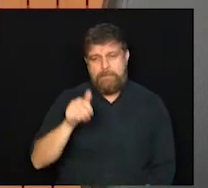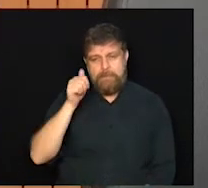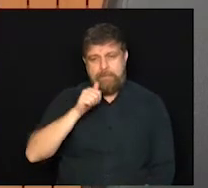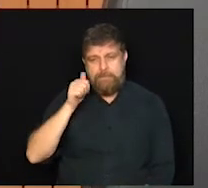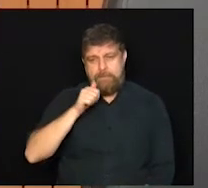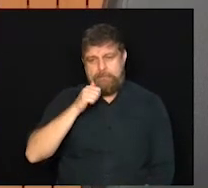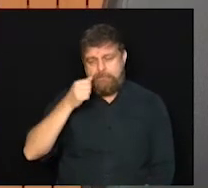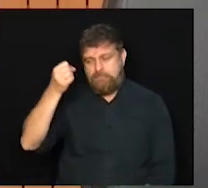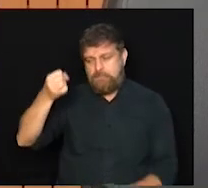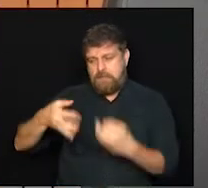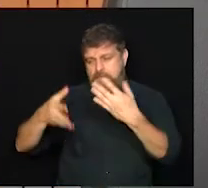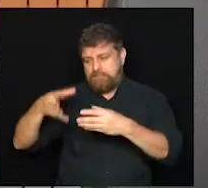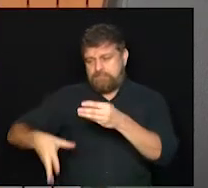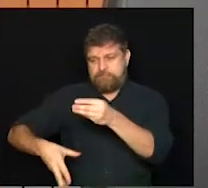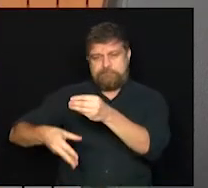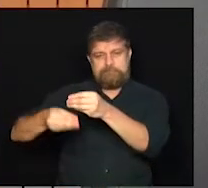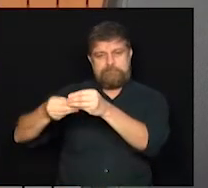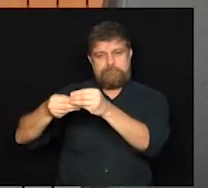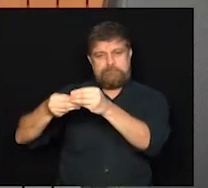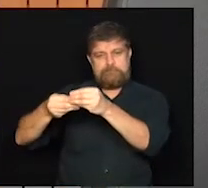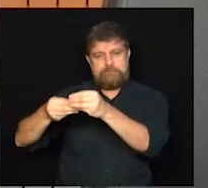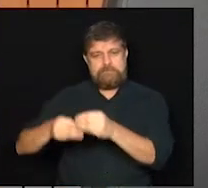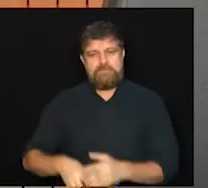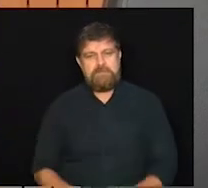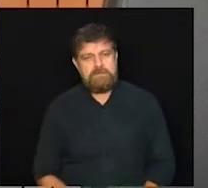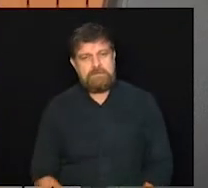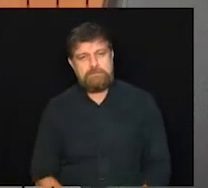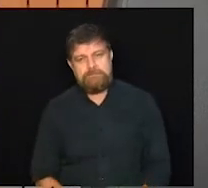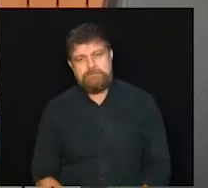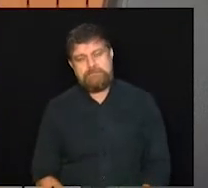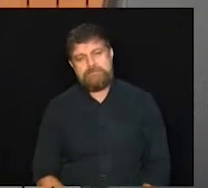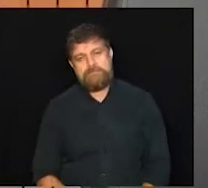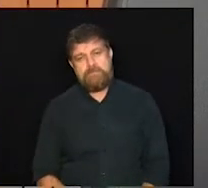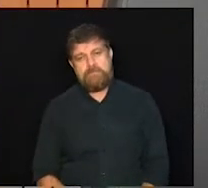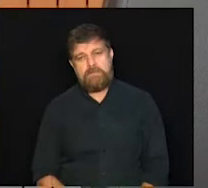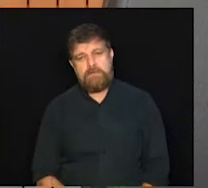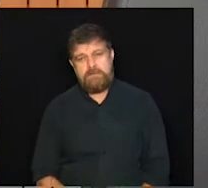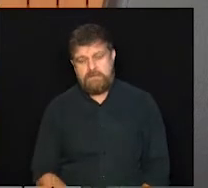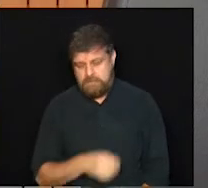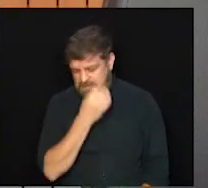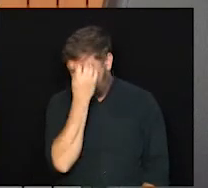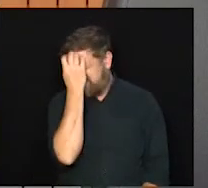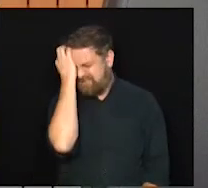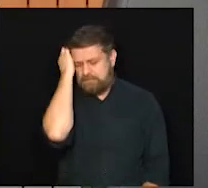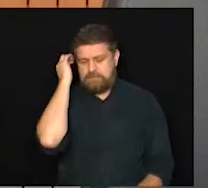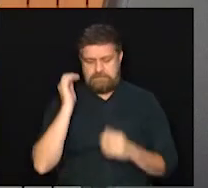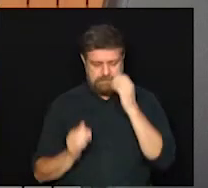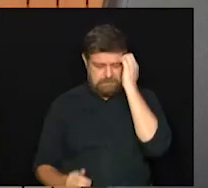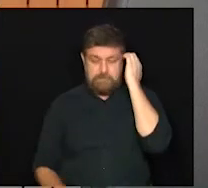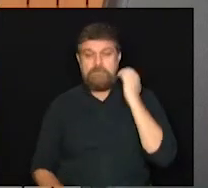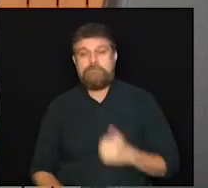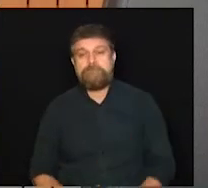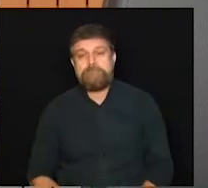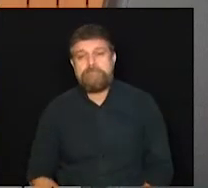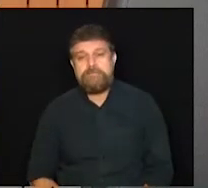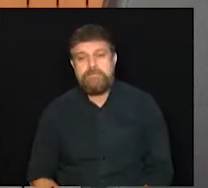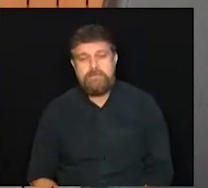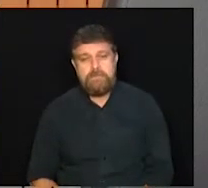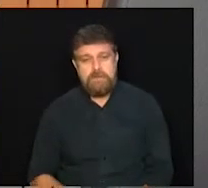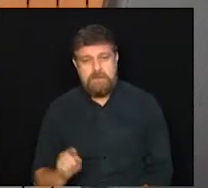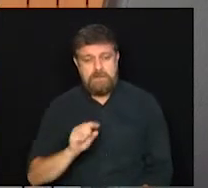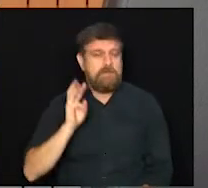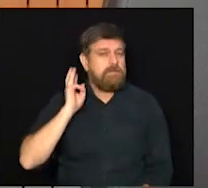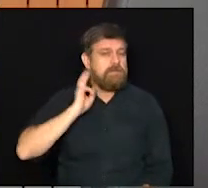também possa fazer as suas considerações finais. Quem se habilita primeiro?